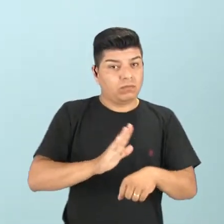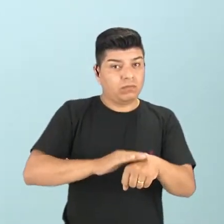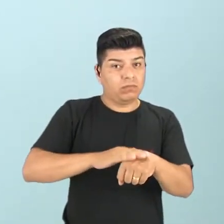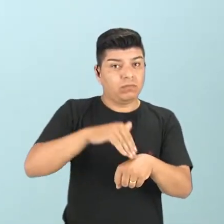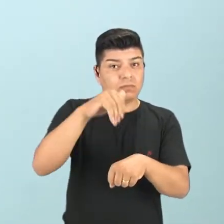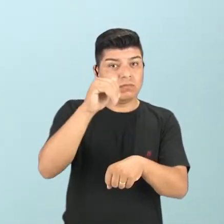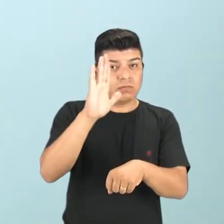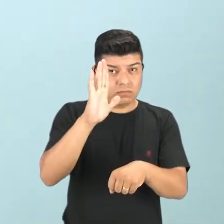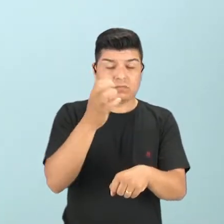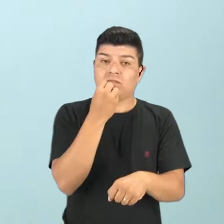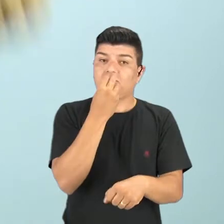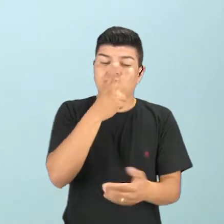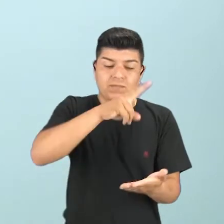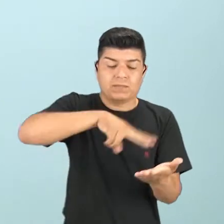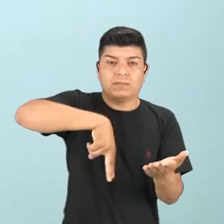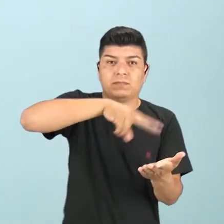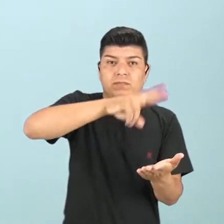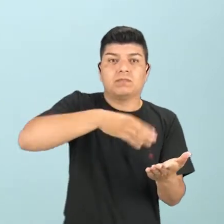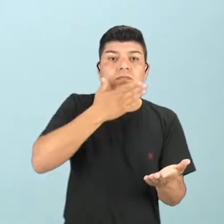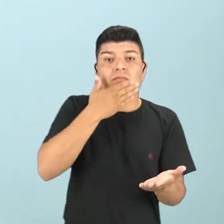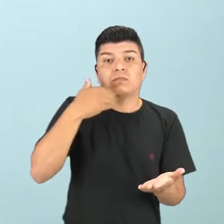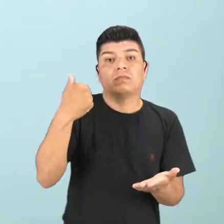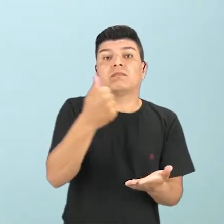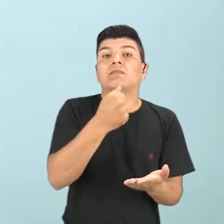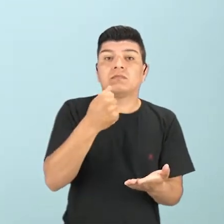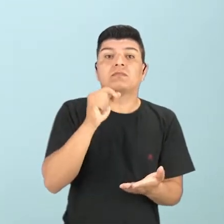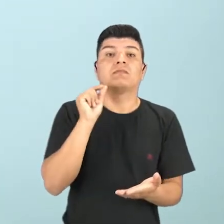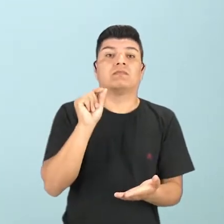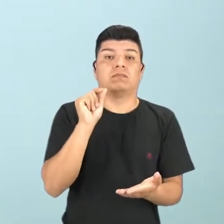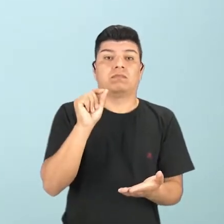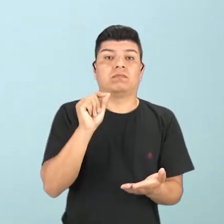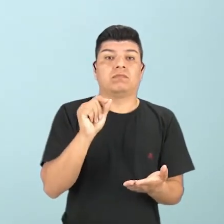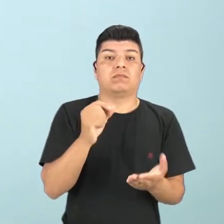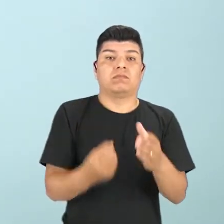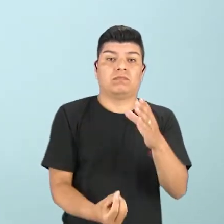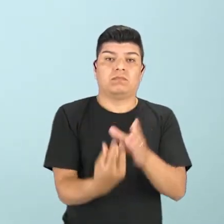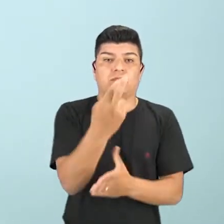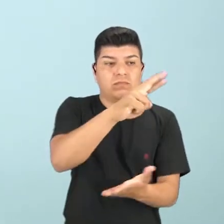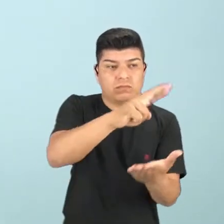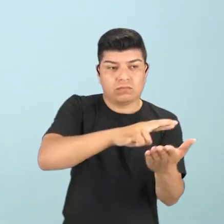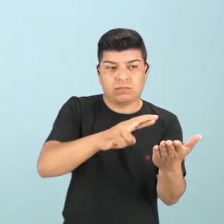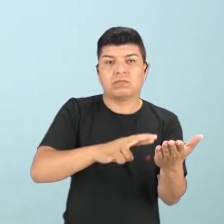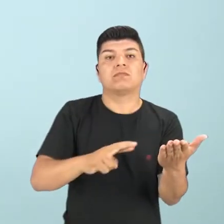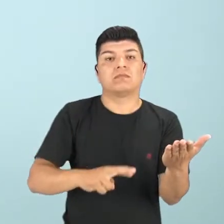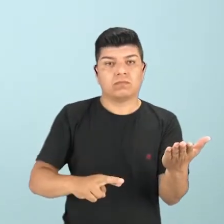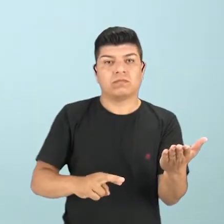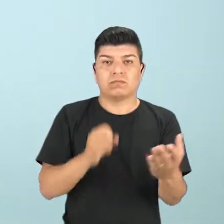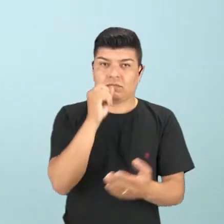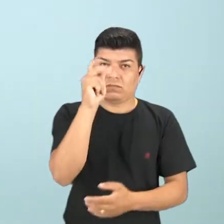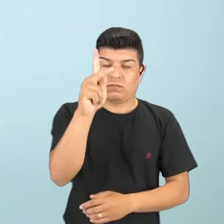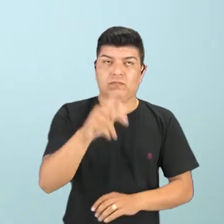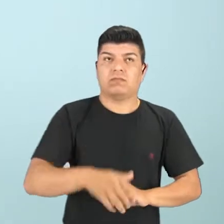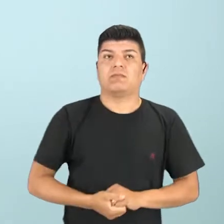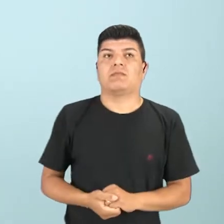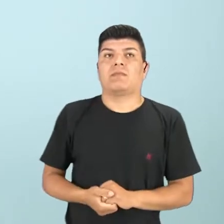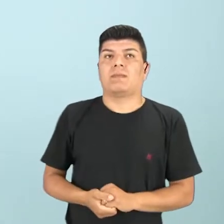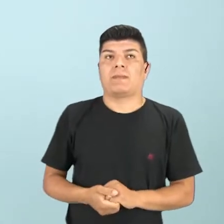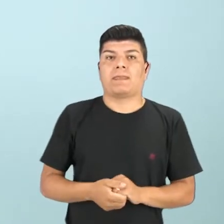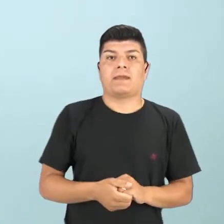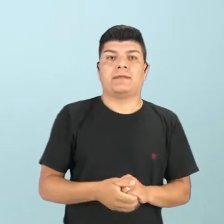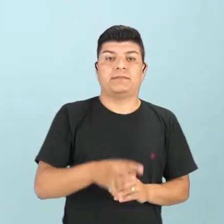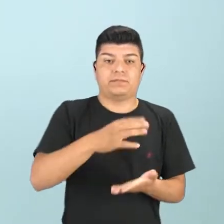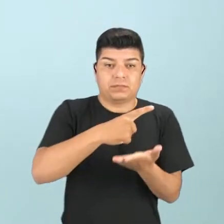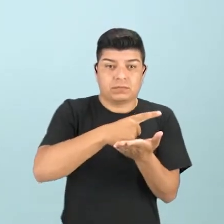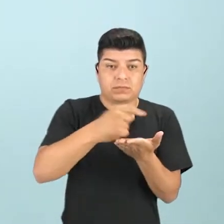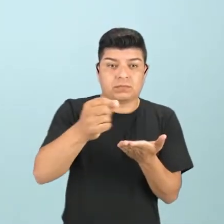vocês fizerem boas leituras, melhores vocês serão na produção da redação de vocês, ok? Então, no artigo de